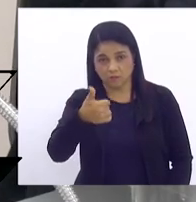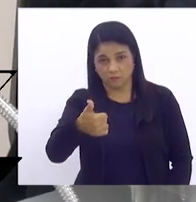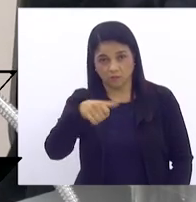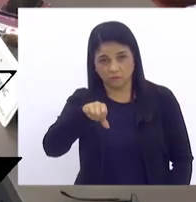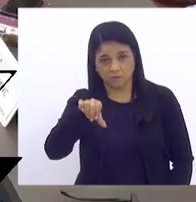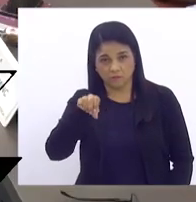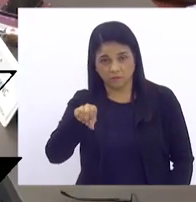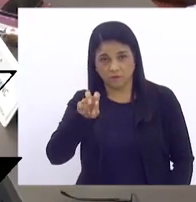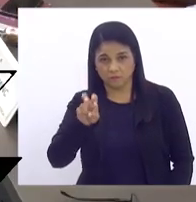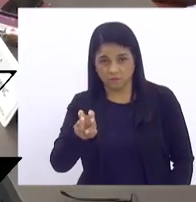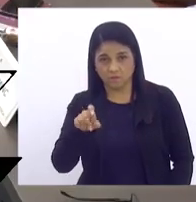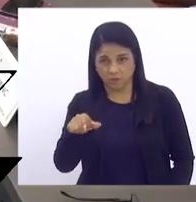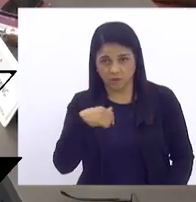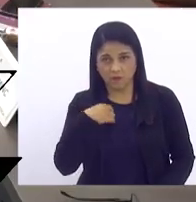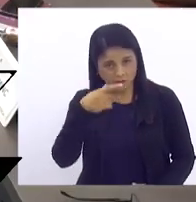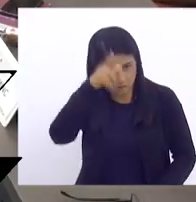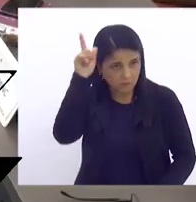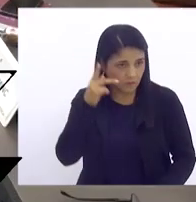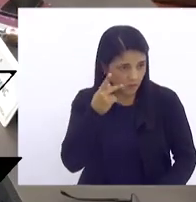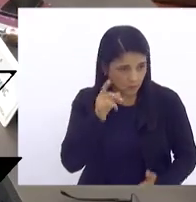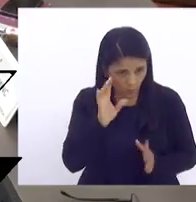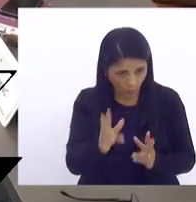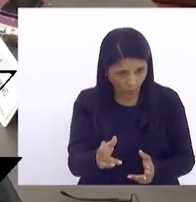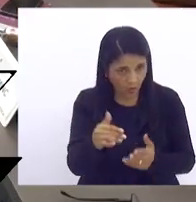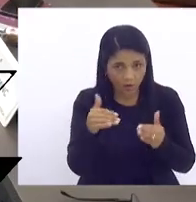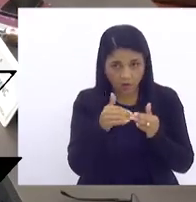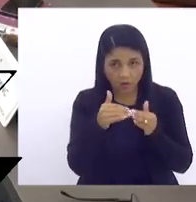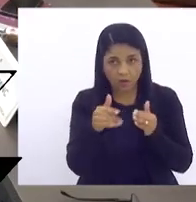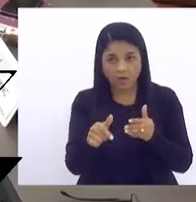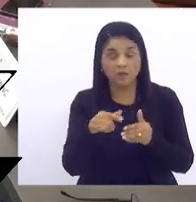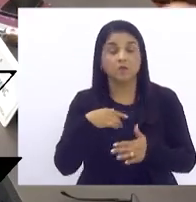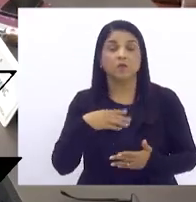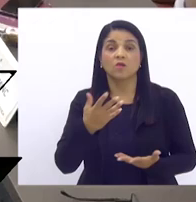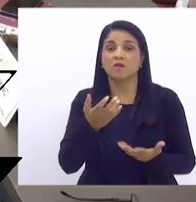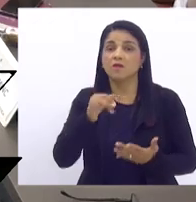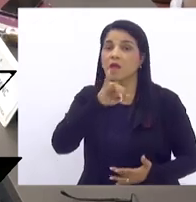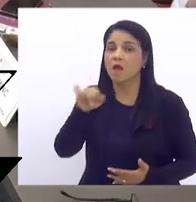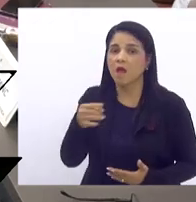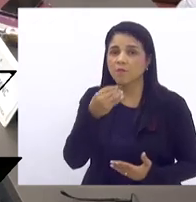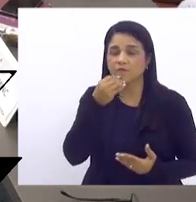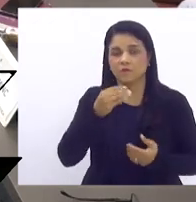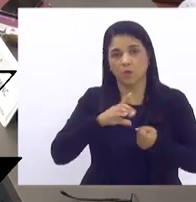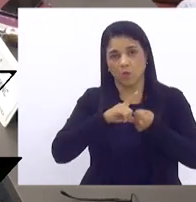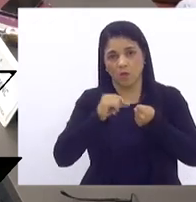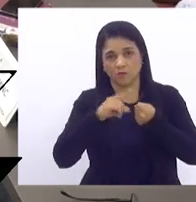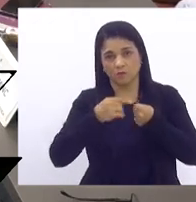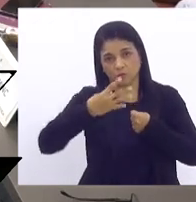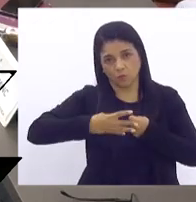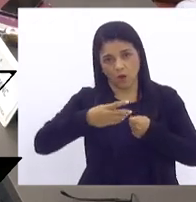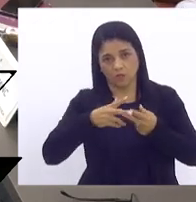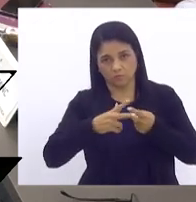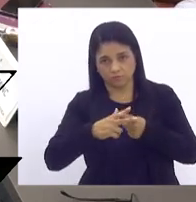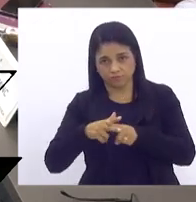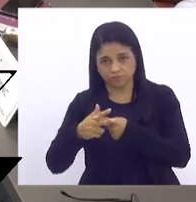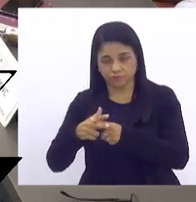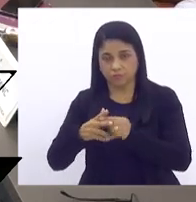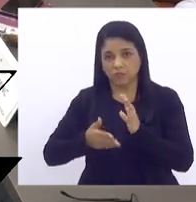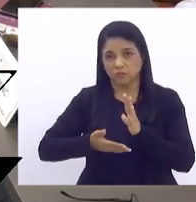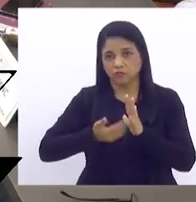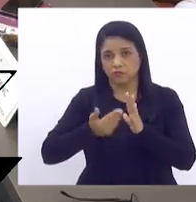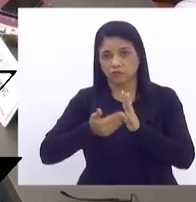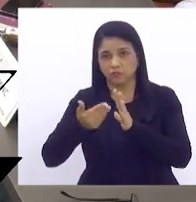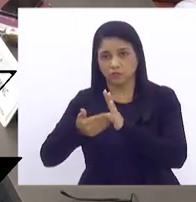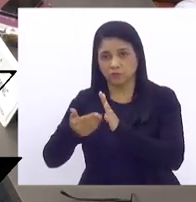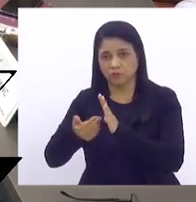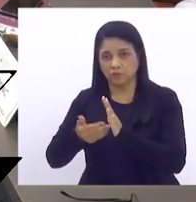Luiz Paulo? Não. Eu ia dizer que era para aproveitar e consertar o artigo 4º, tirando revoga as